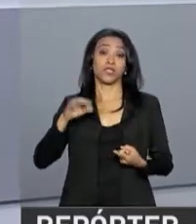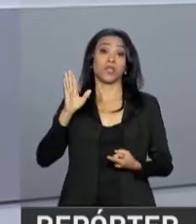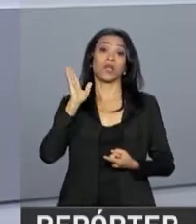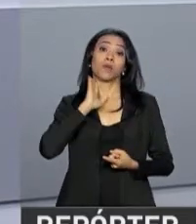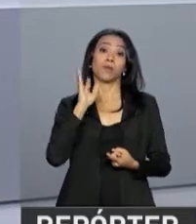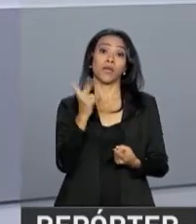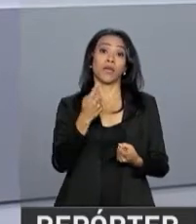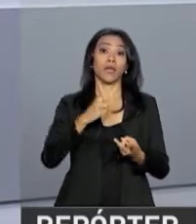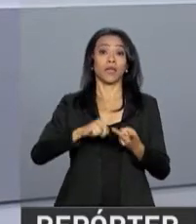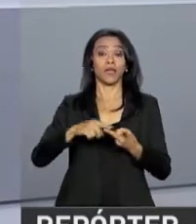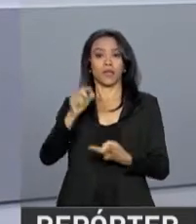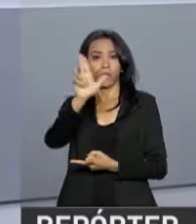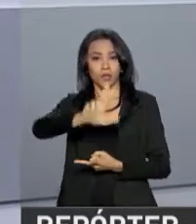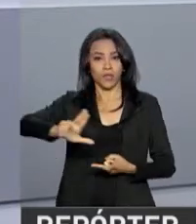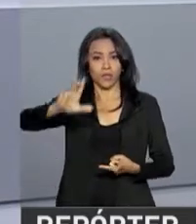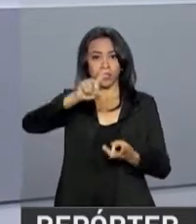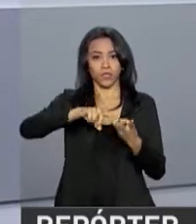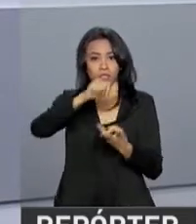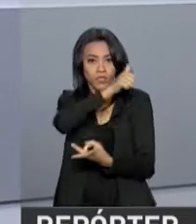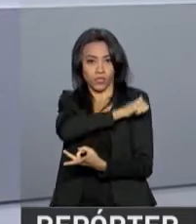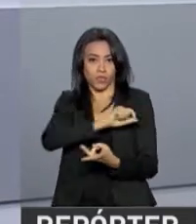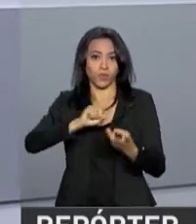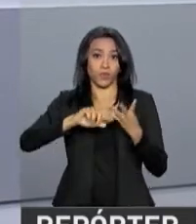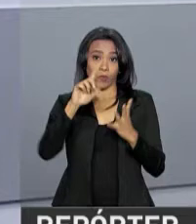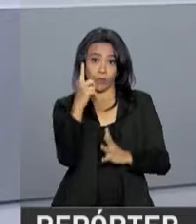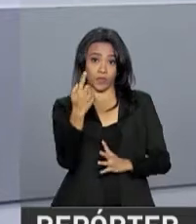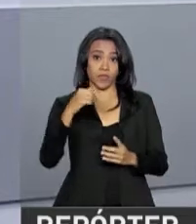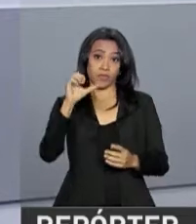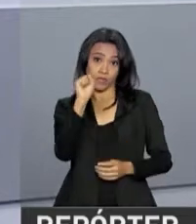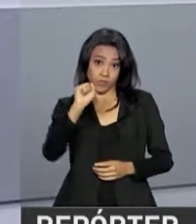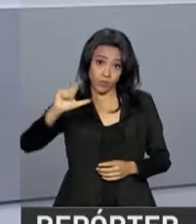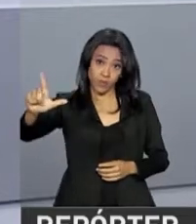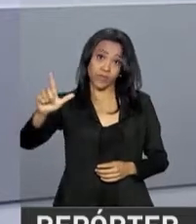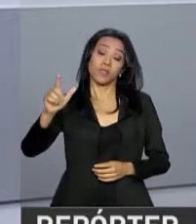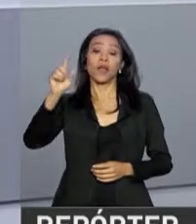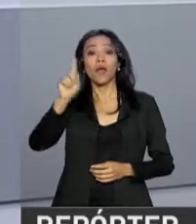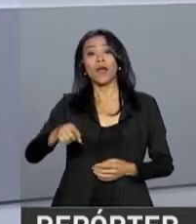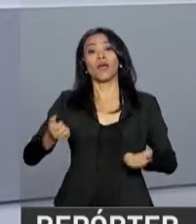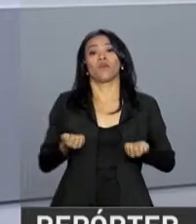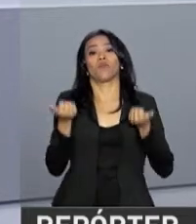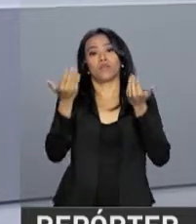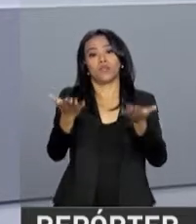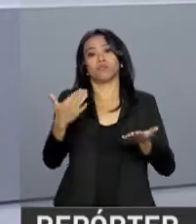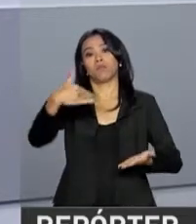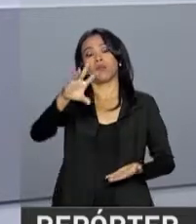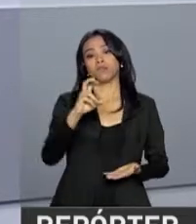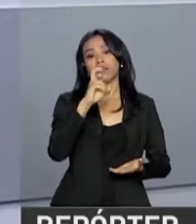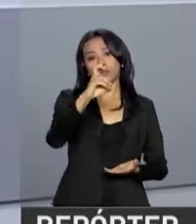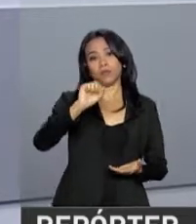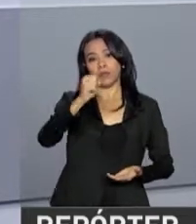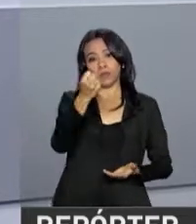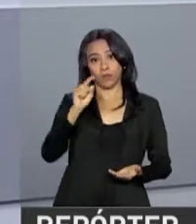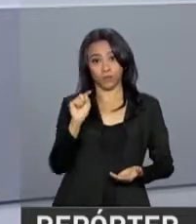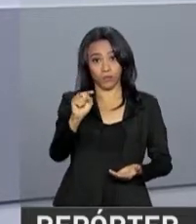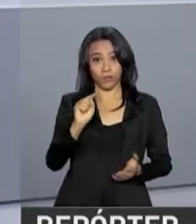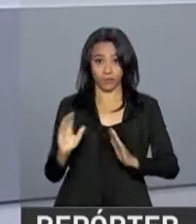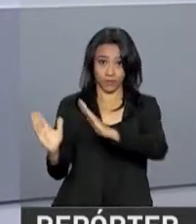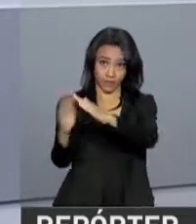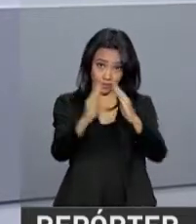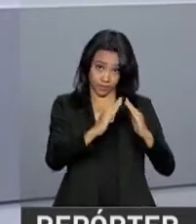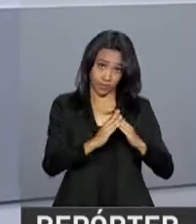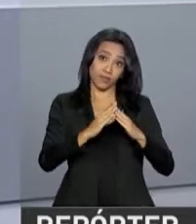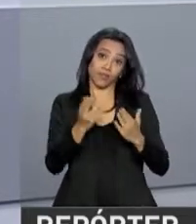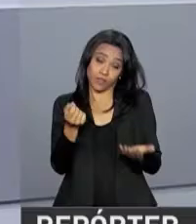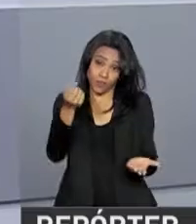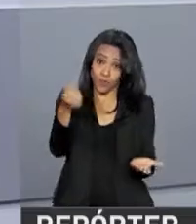goiânia e são luís até domingo a expectativa é que sejam oferecidos mais de 58 mil imóveis entre novos